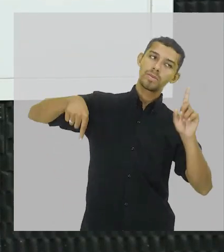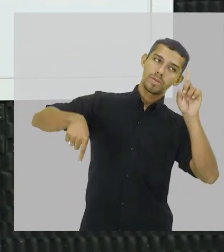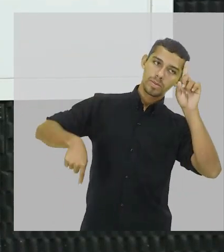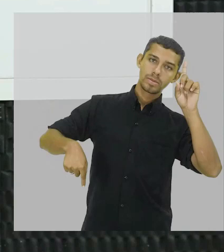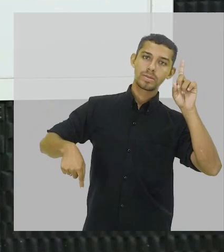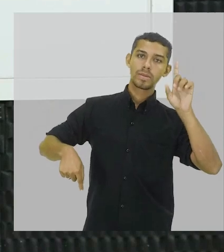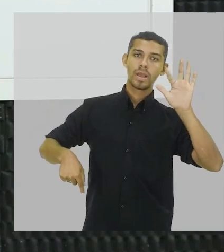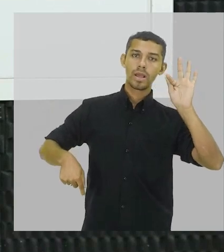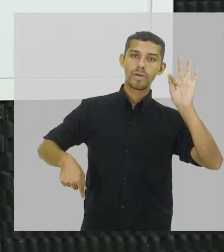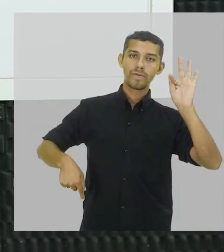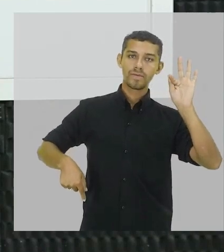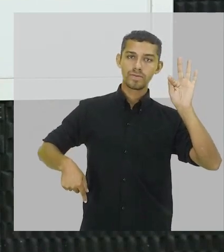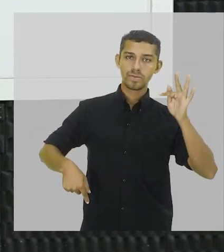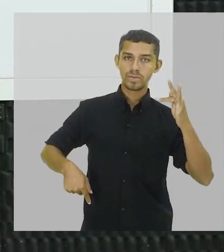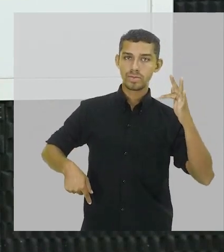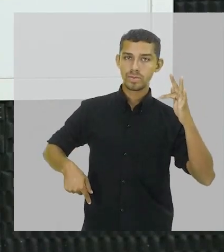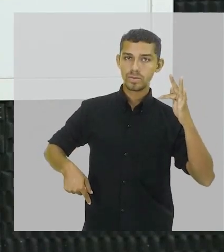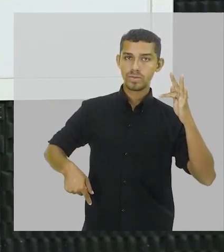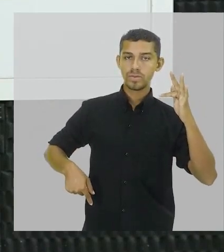a frequência,